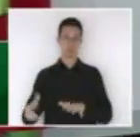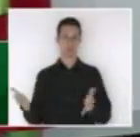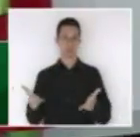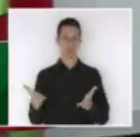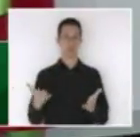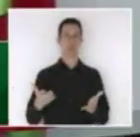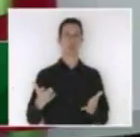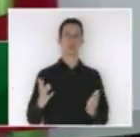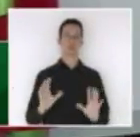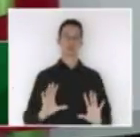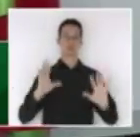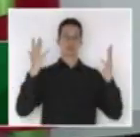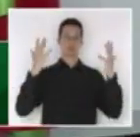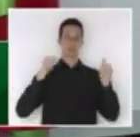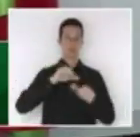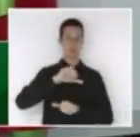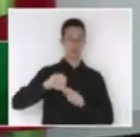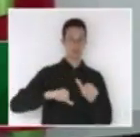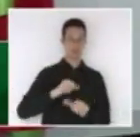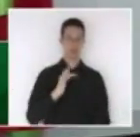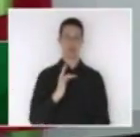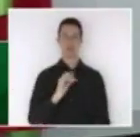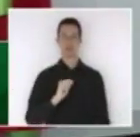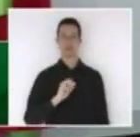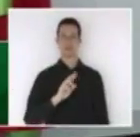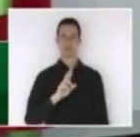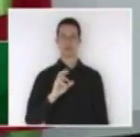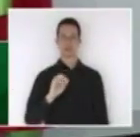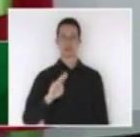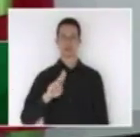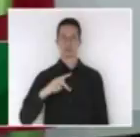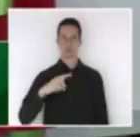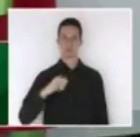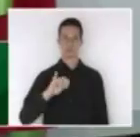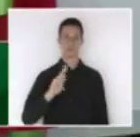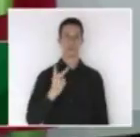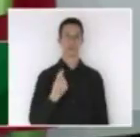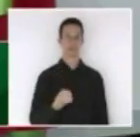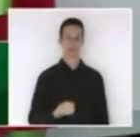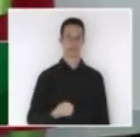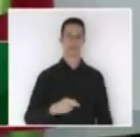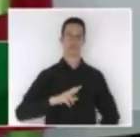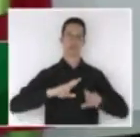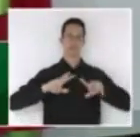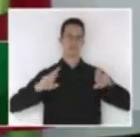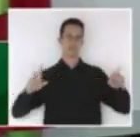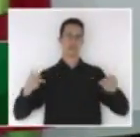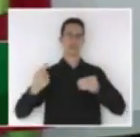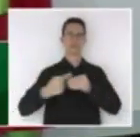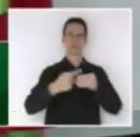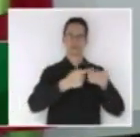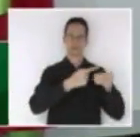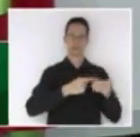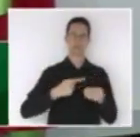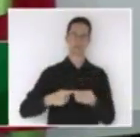também a Semana do Gaúcho, e muitas cidades estão